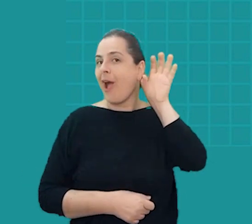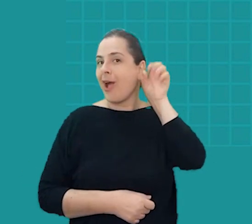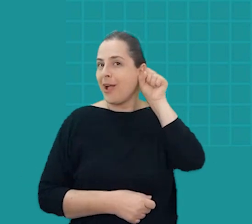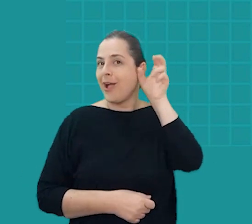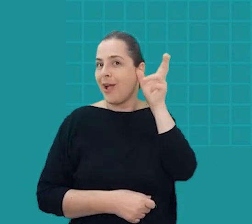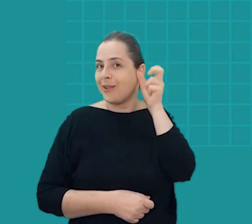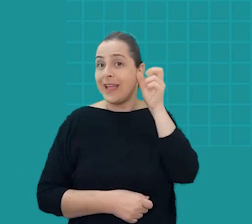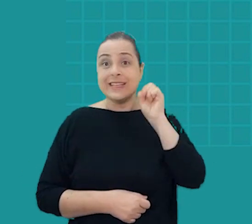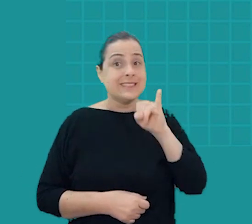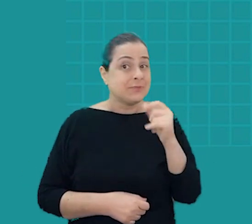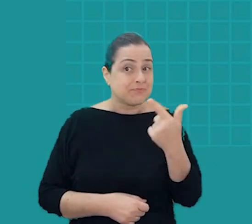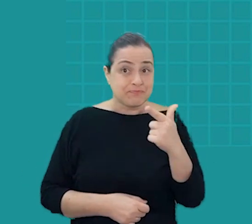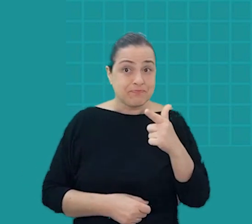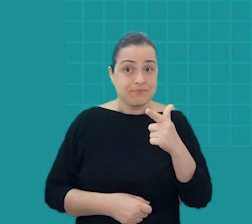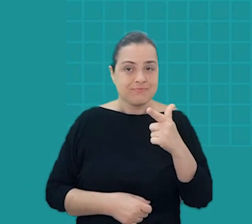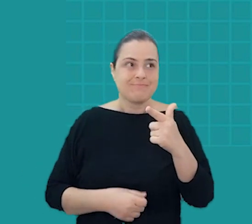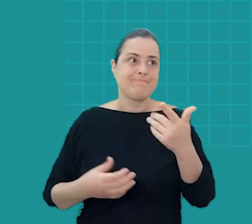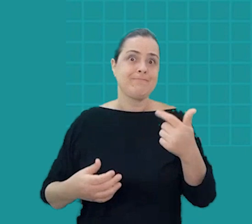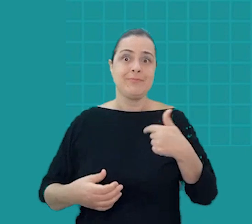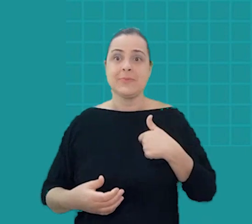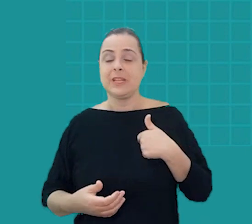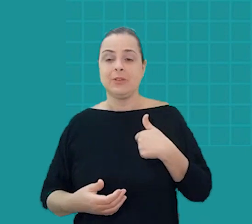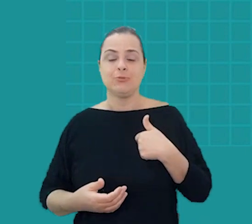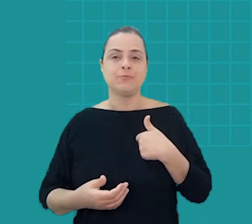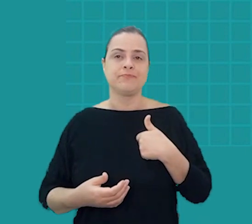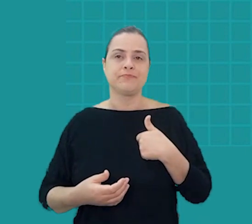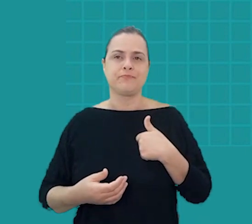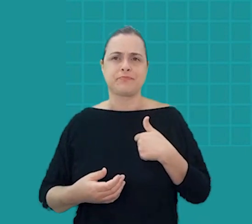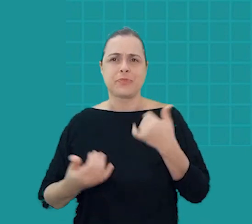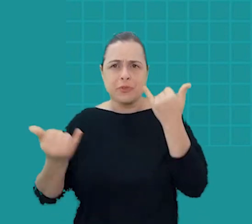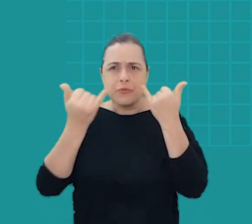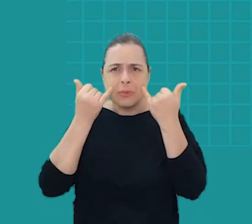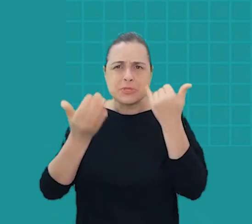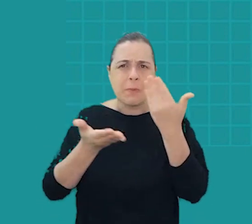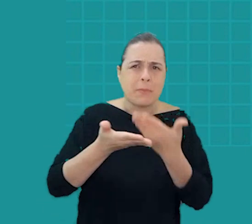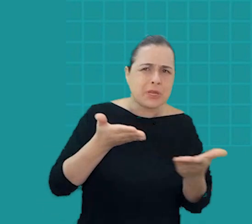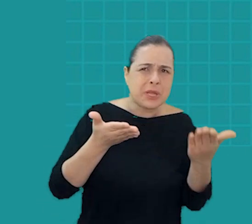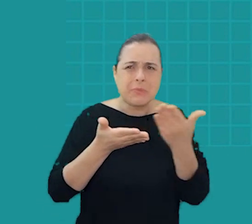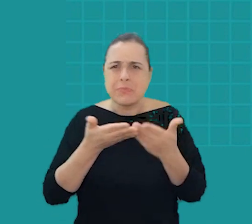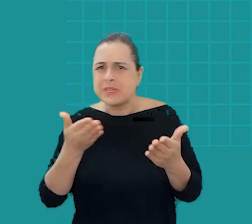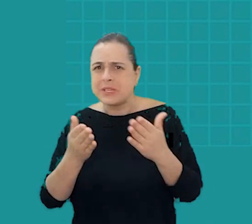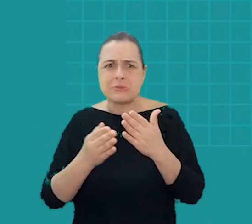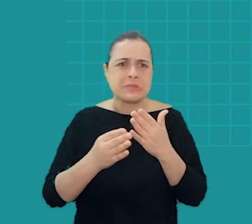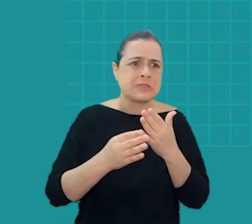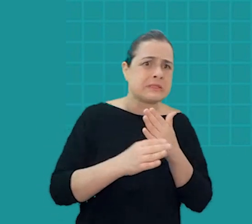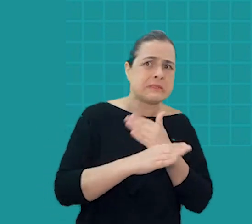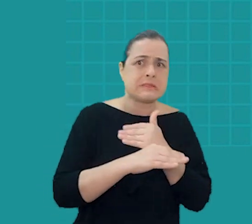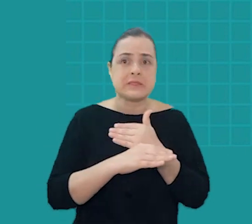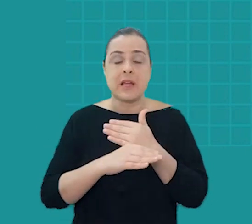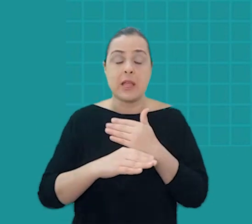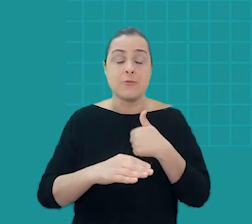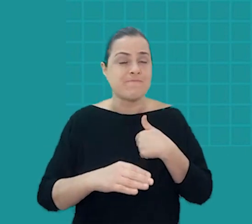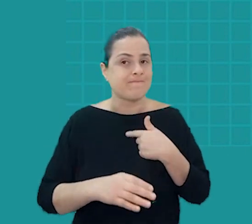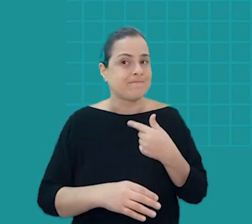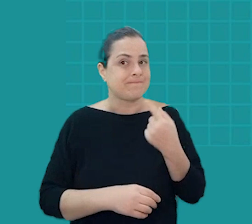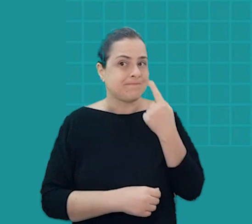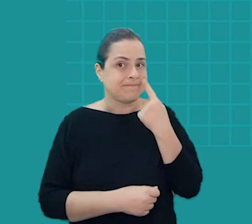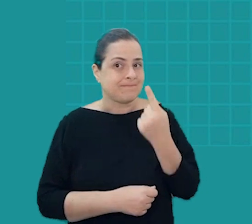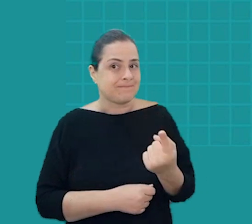se não fosse isso, eu estaria perdendo muitas coisas. Com isso, eu falei, opa, vi ele como